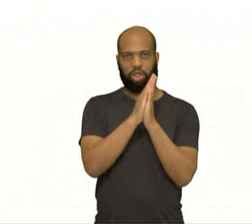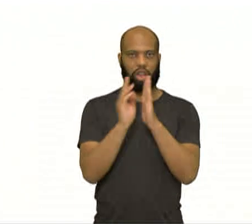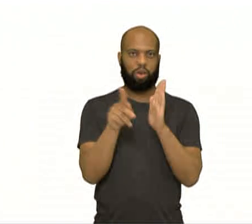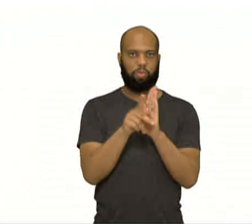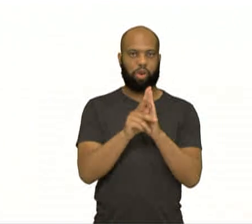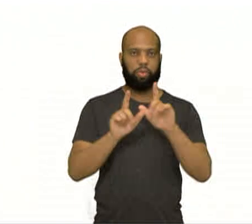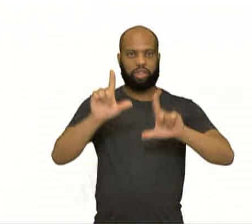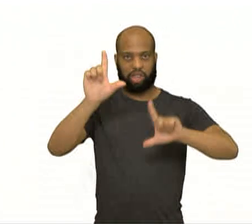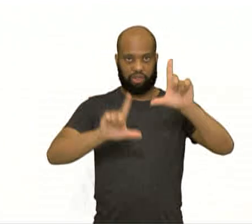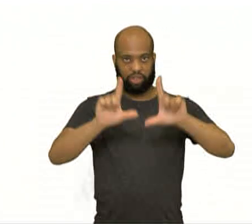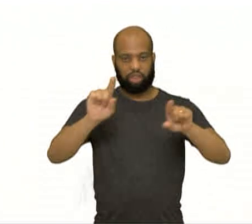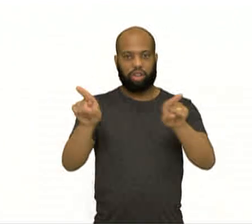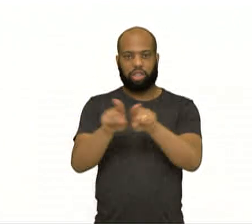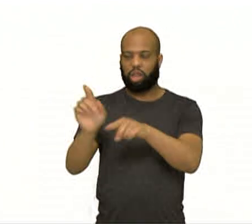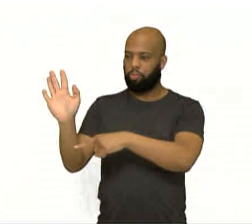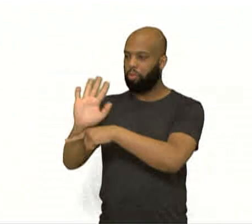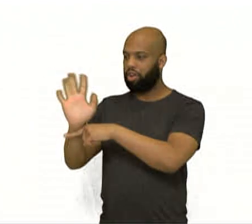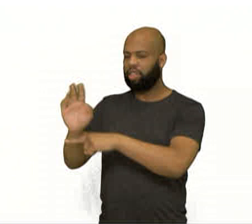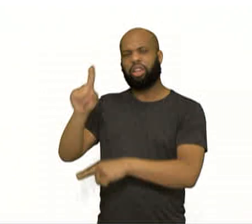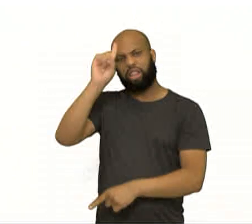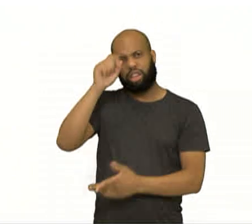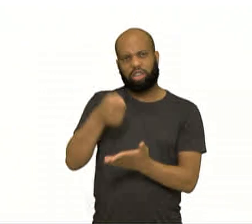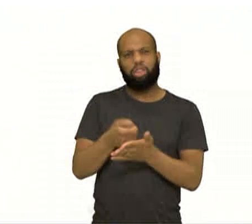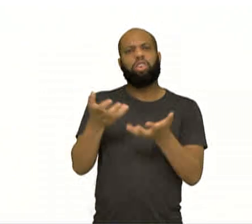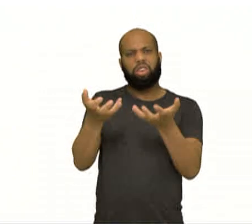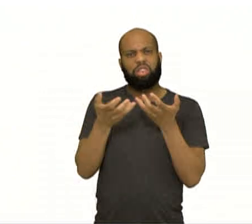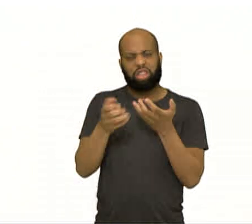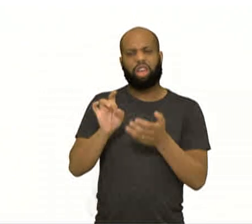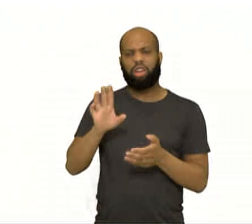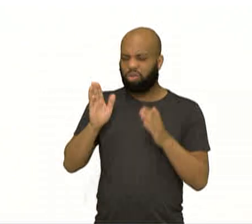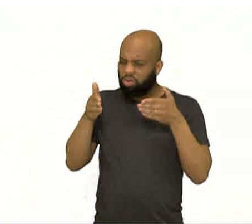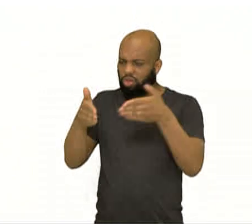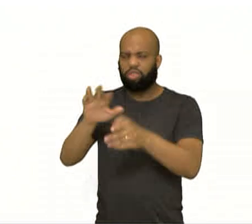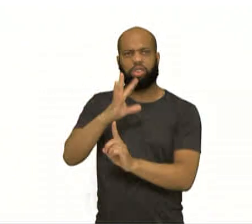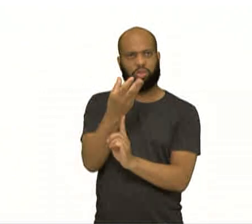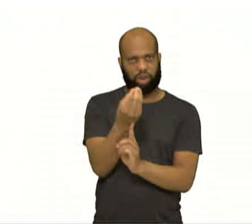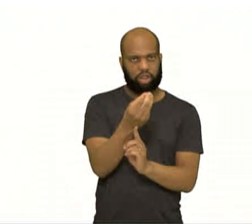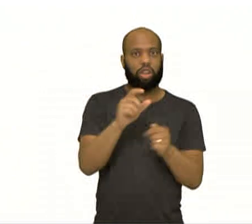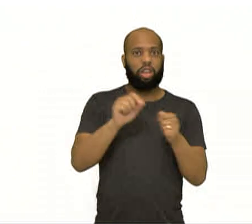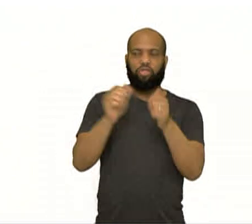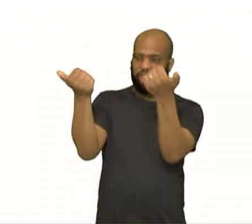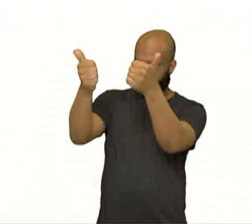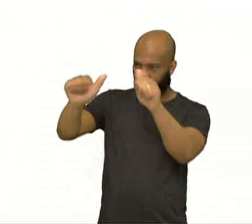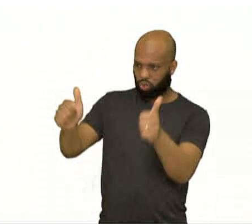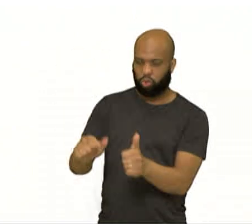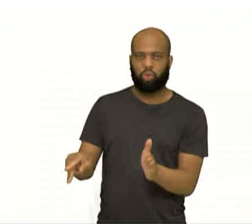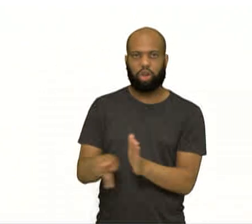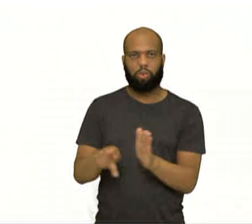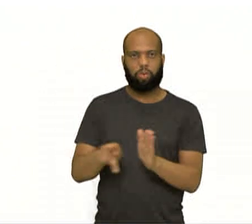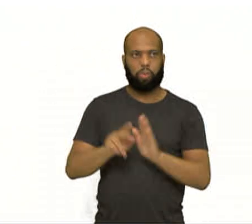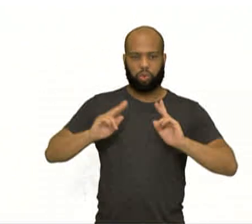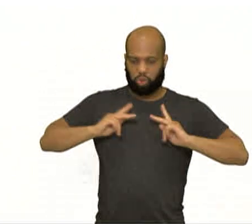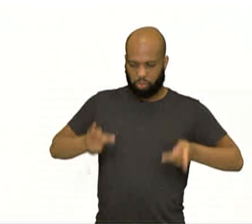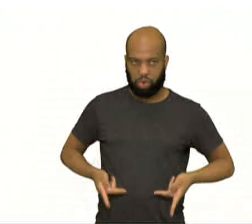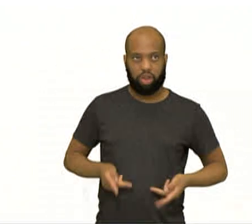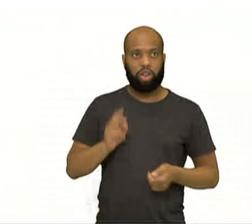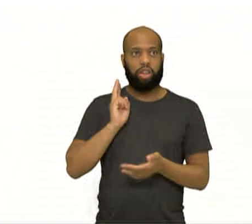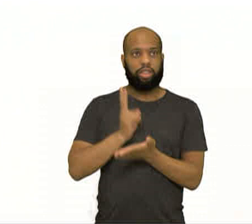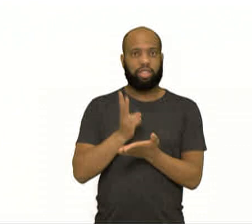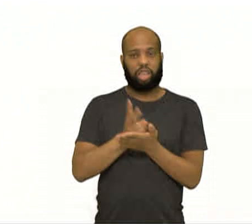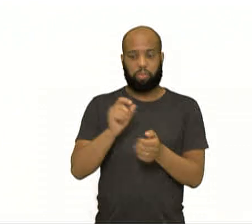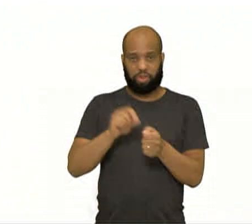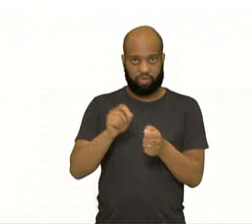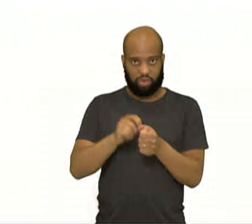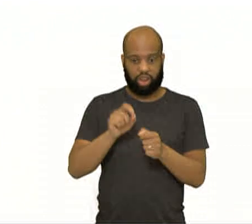quando resolveu se dedicar à arte. Suas esculturas hiperrealistas de seres humanos estão sempre em escala errada, ou são grandes ou